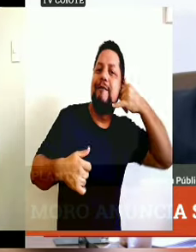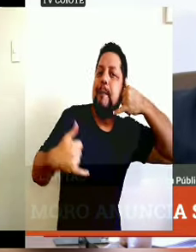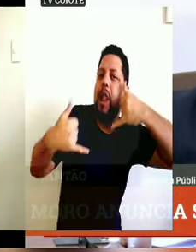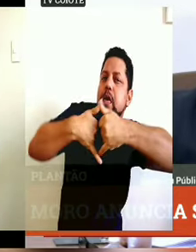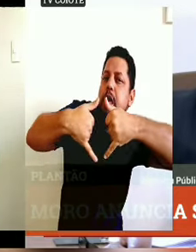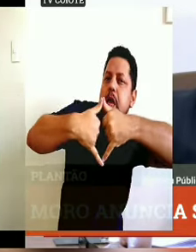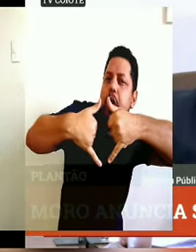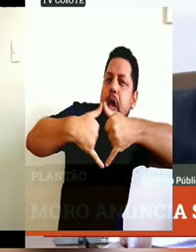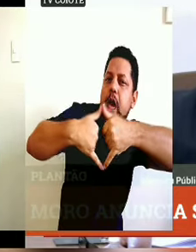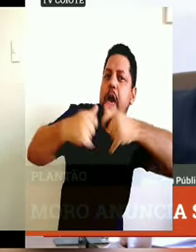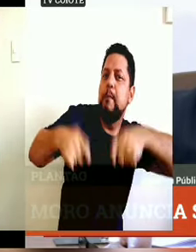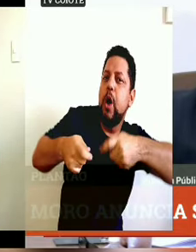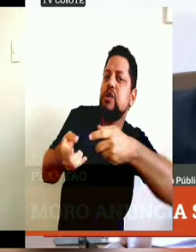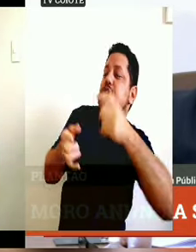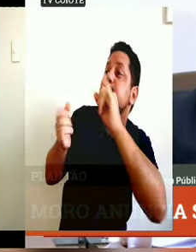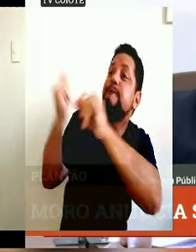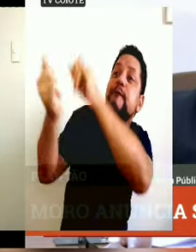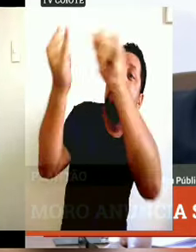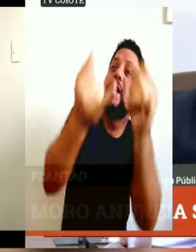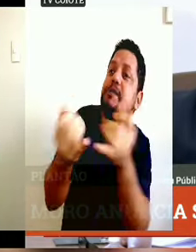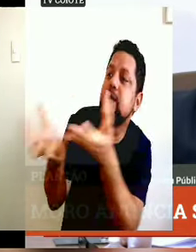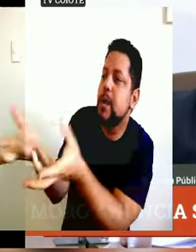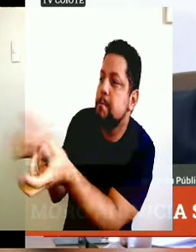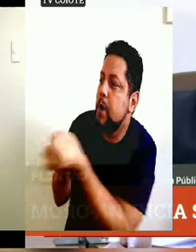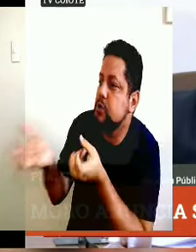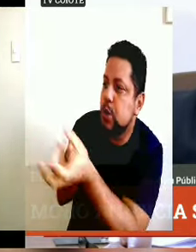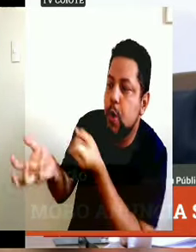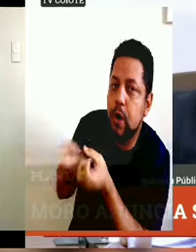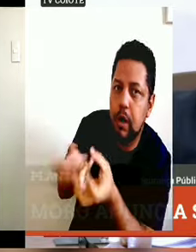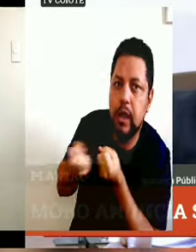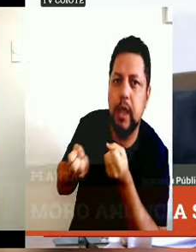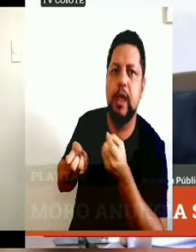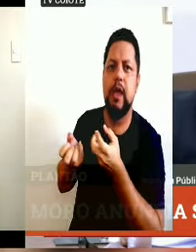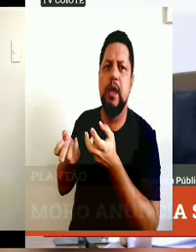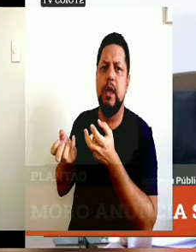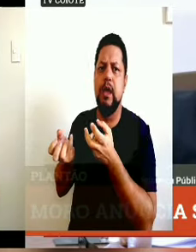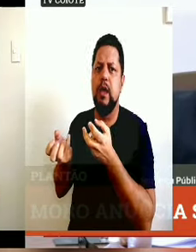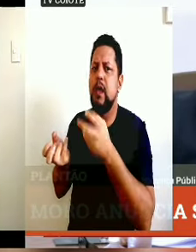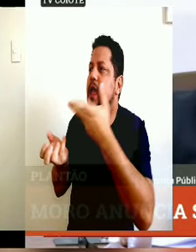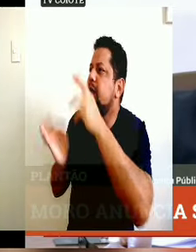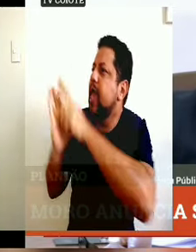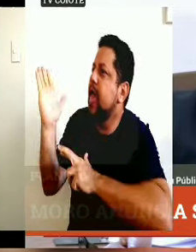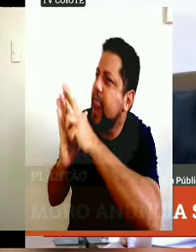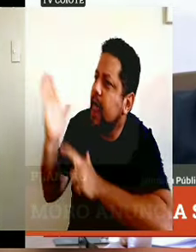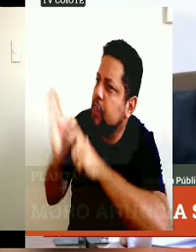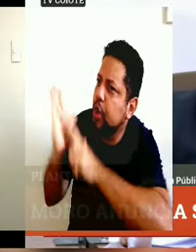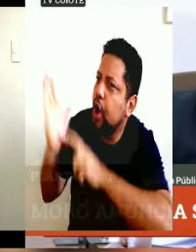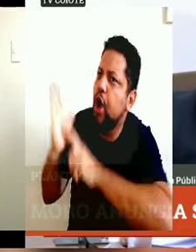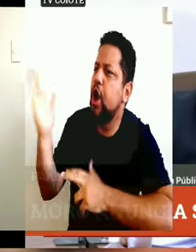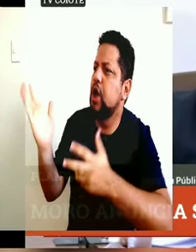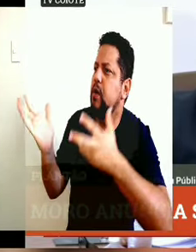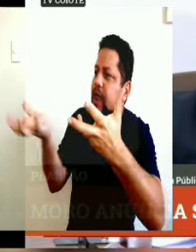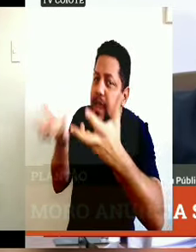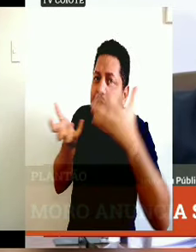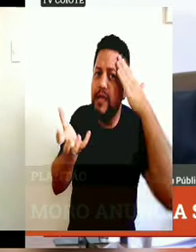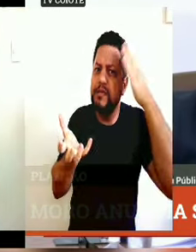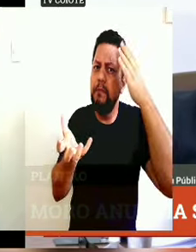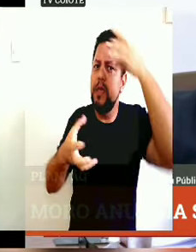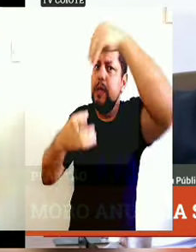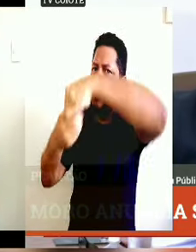ele pudesse colher informações, que ele pudesse colher aí relatórios de inteligência, seja